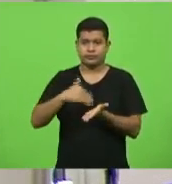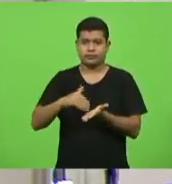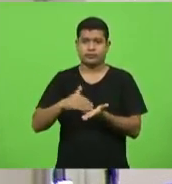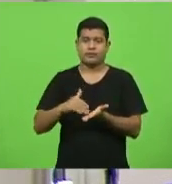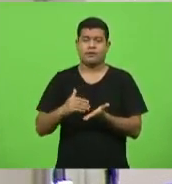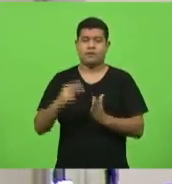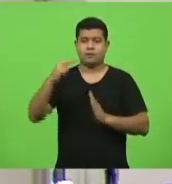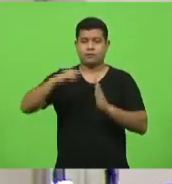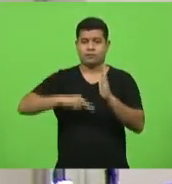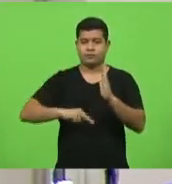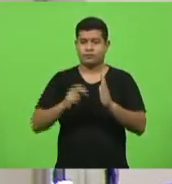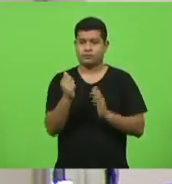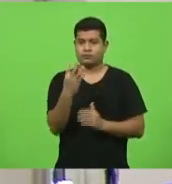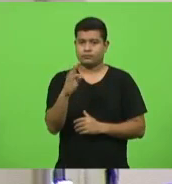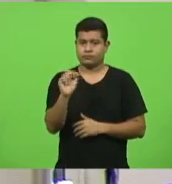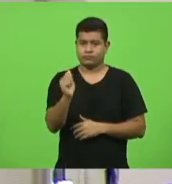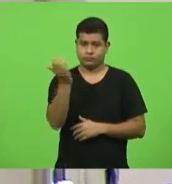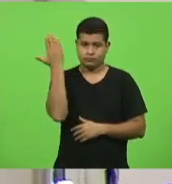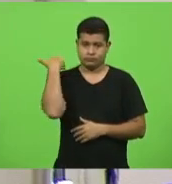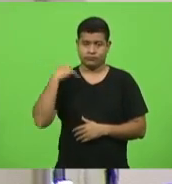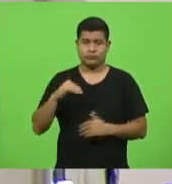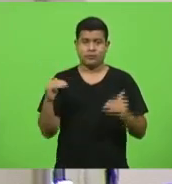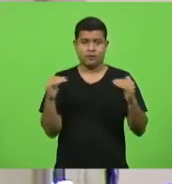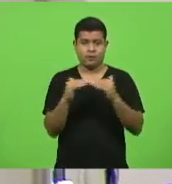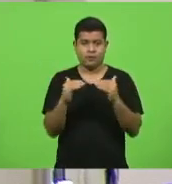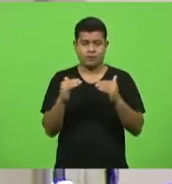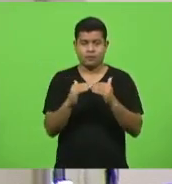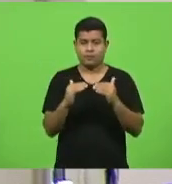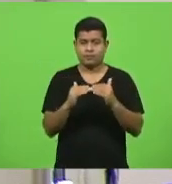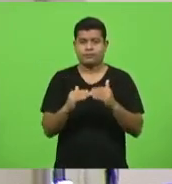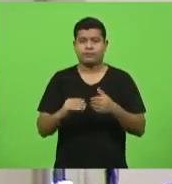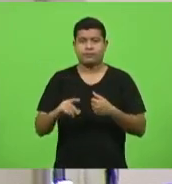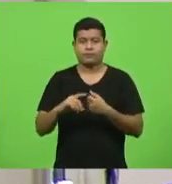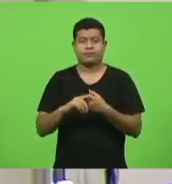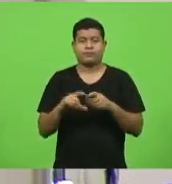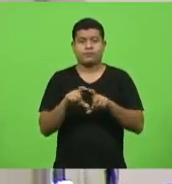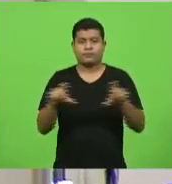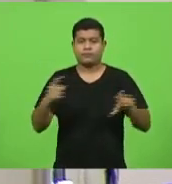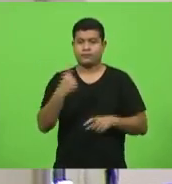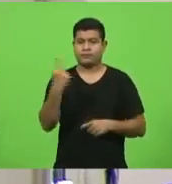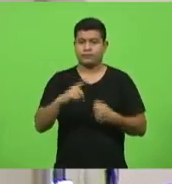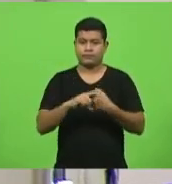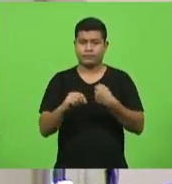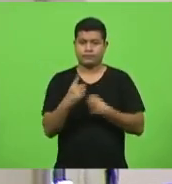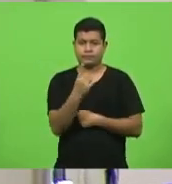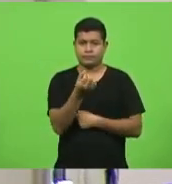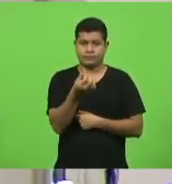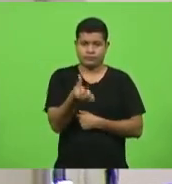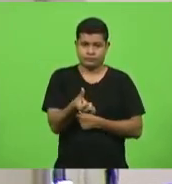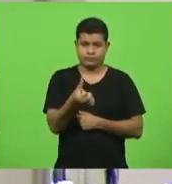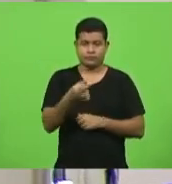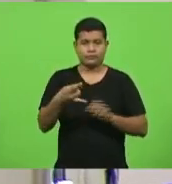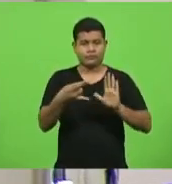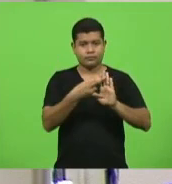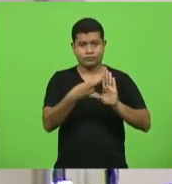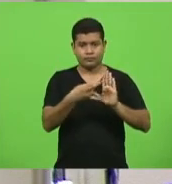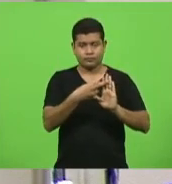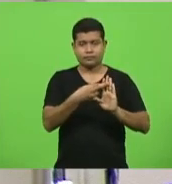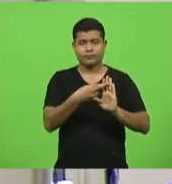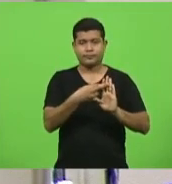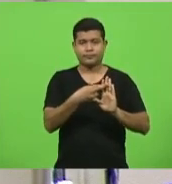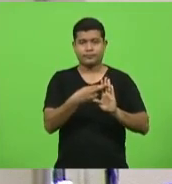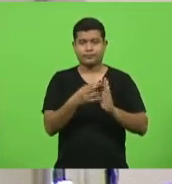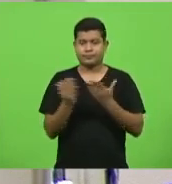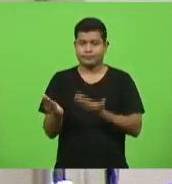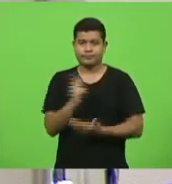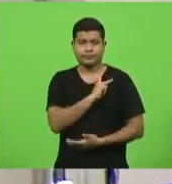proceder à leitura da ata da sessão anterior que, em consonância com o parágrafo 1º do artigo 106 do Regimento Interno, o